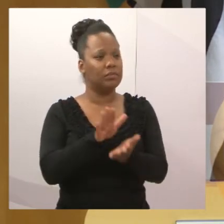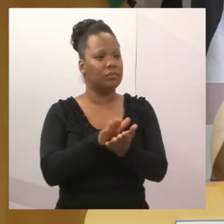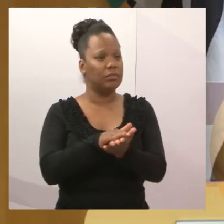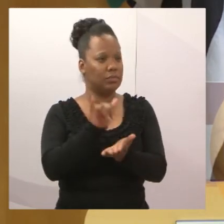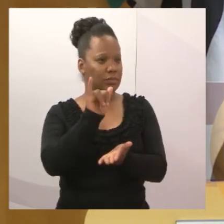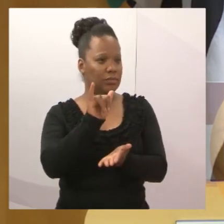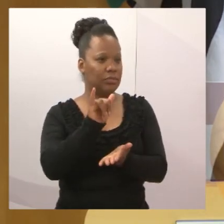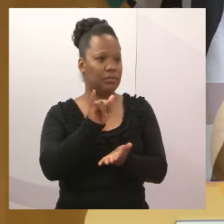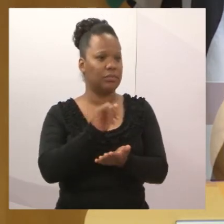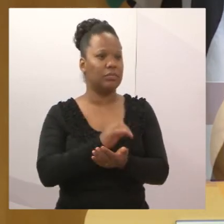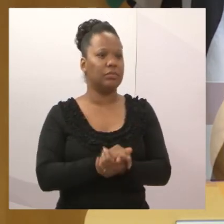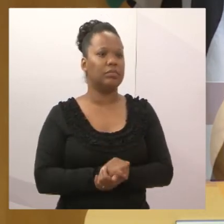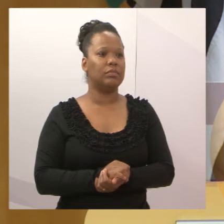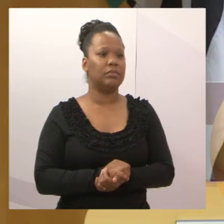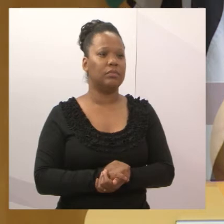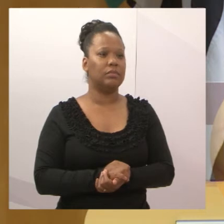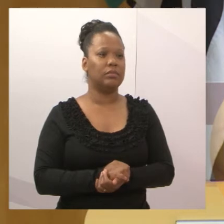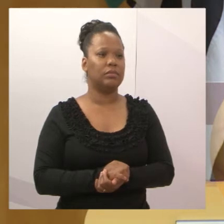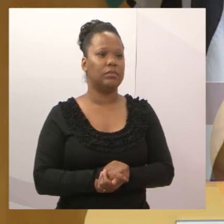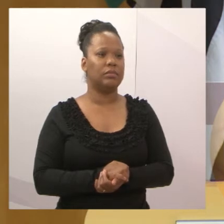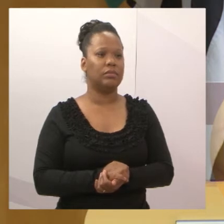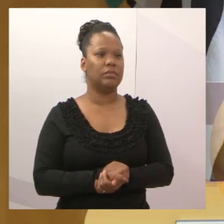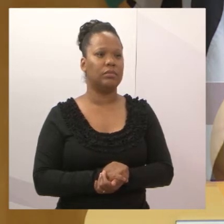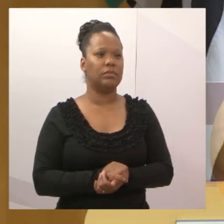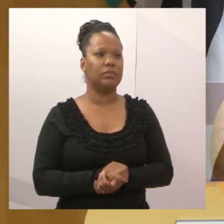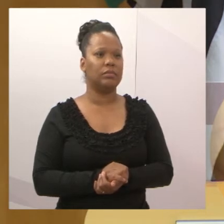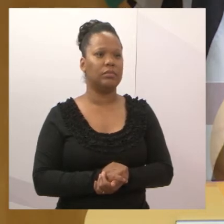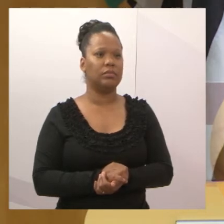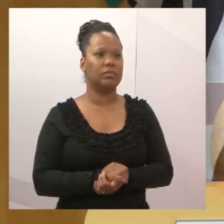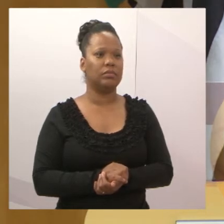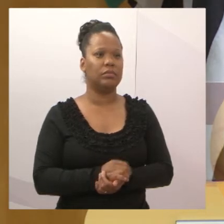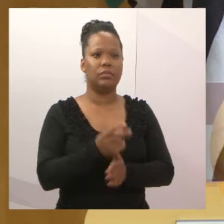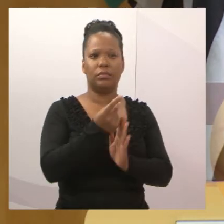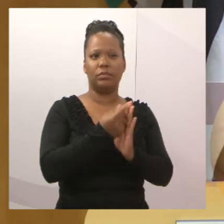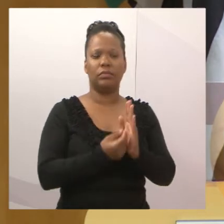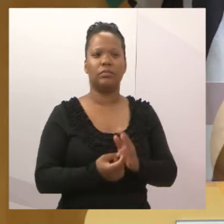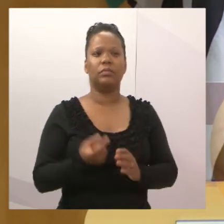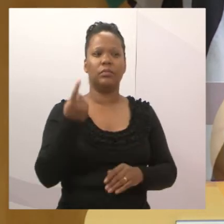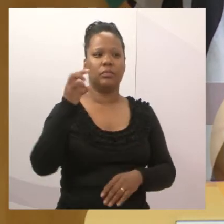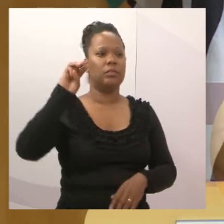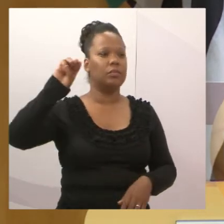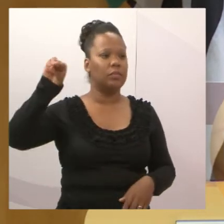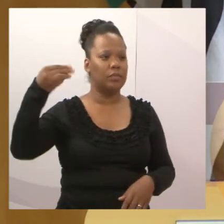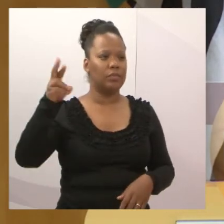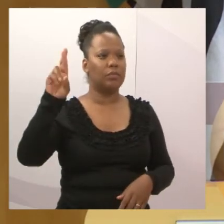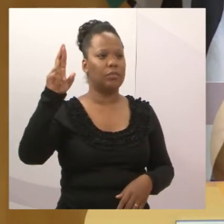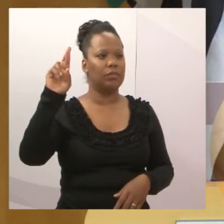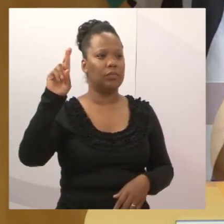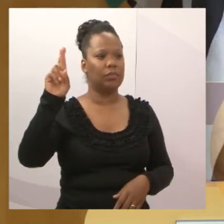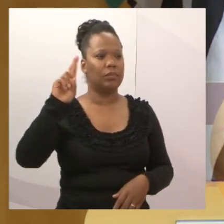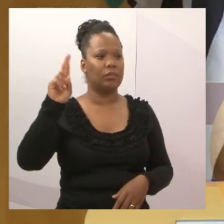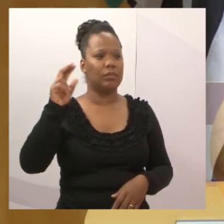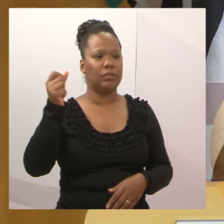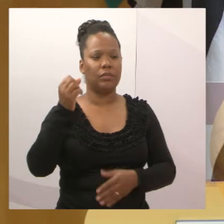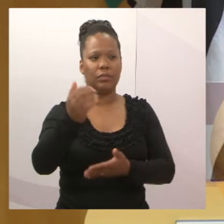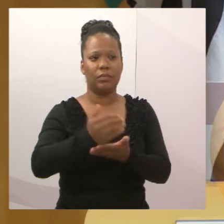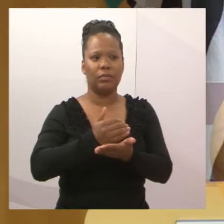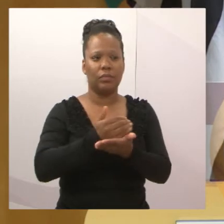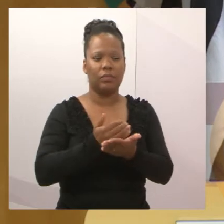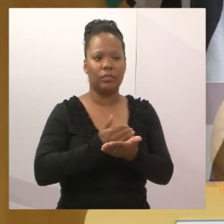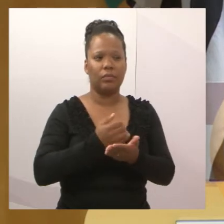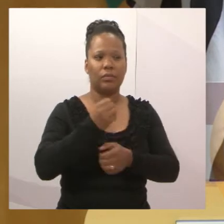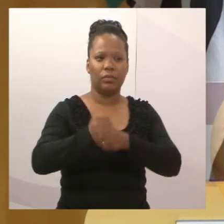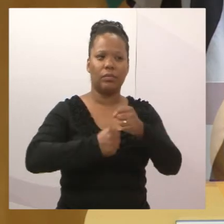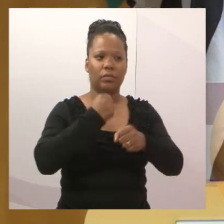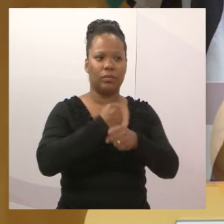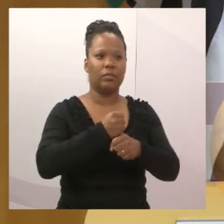Jacareí ultrapassa a cifra de R$1 bilhão de arrecadação por ano.